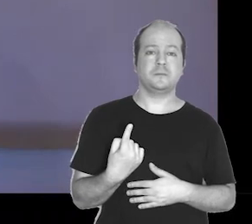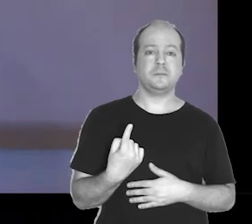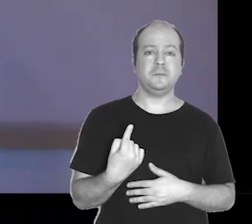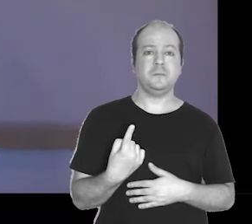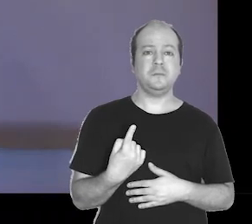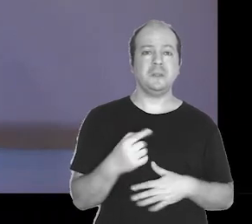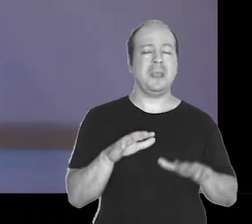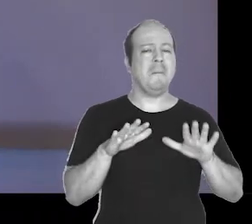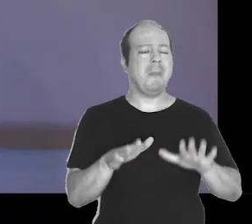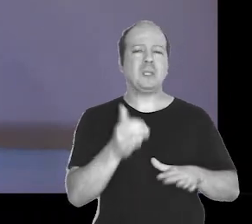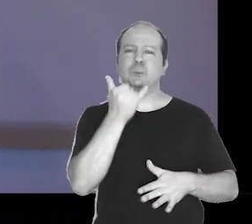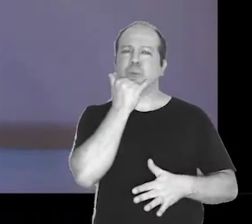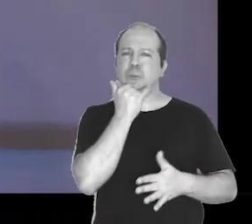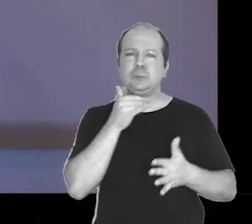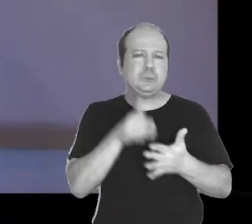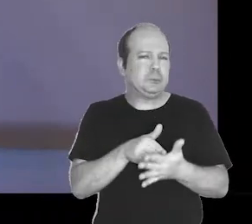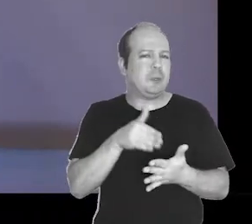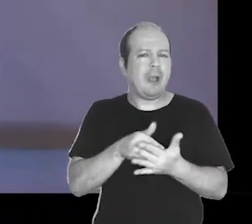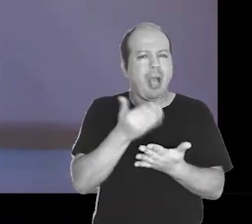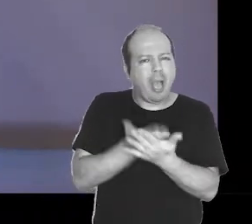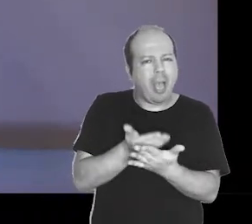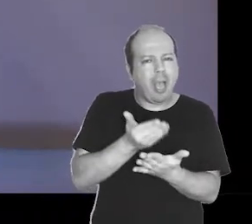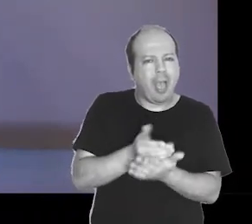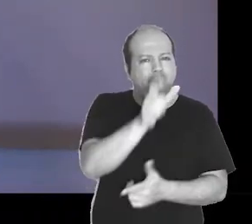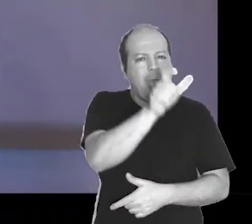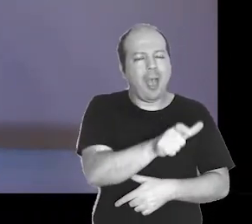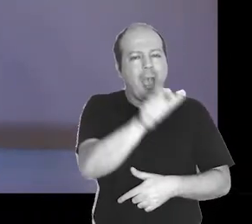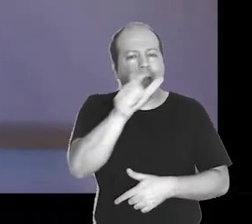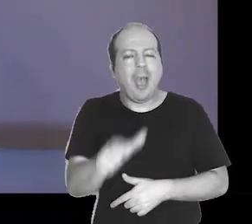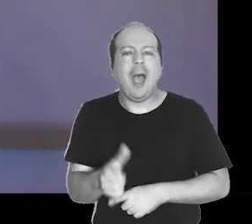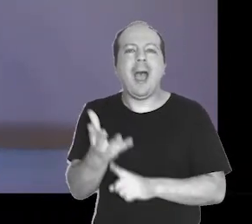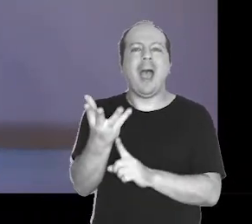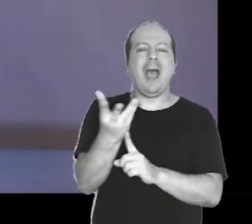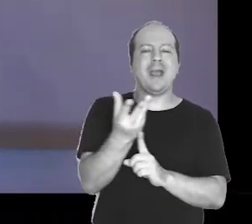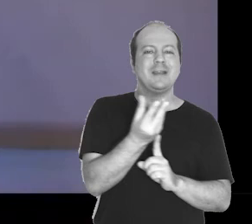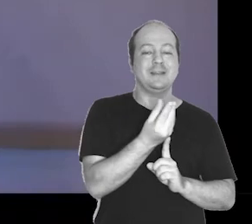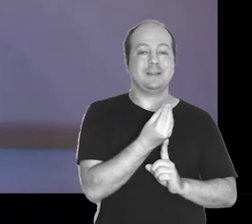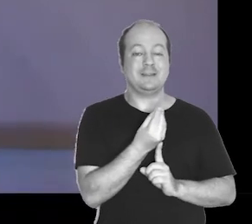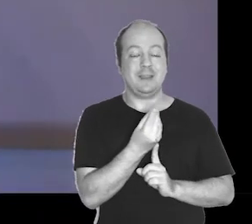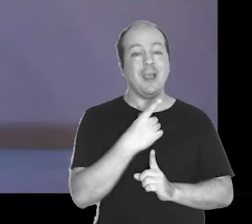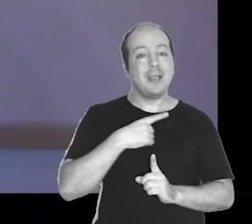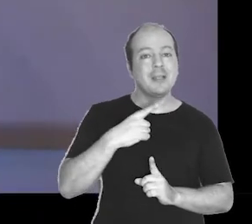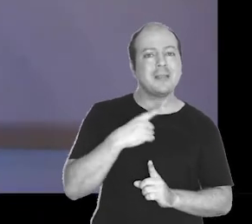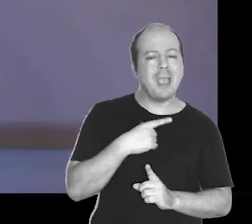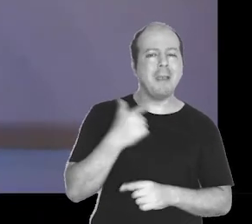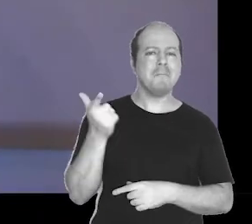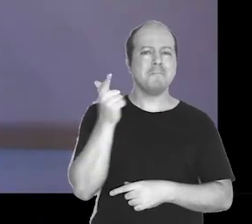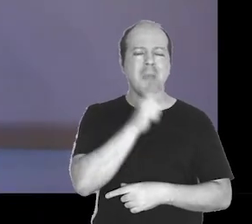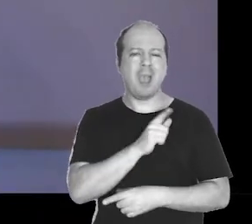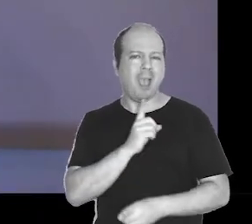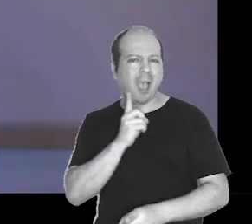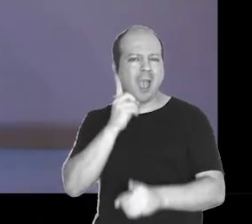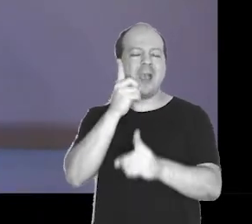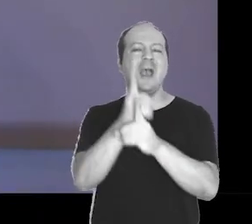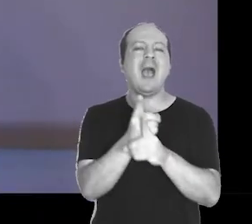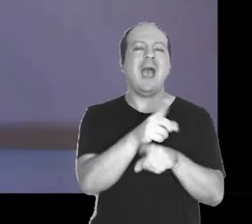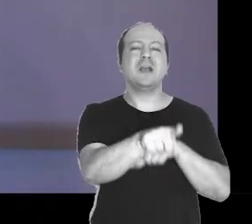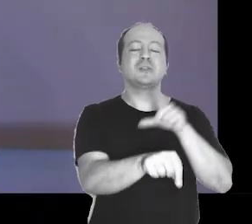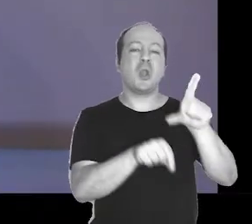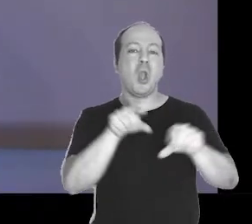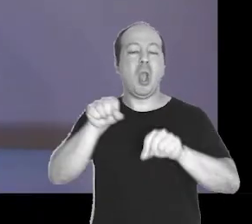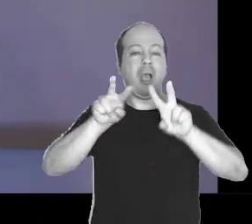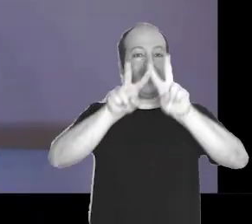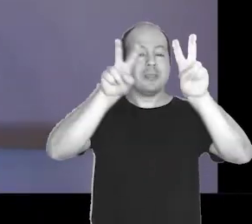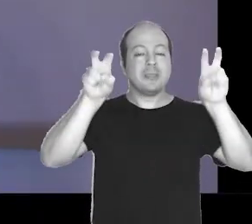Mas isso não impede o estudo da personalidade dos artistas a ponto de encontrar razões para a escolha de certos